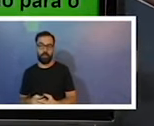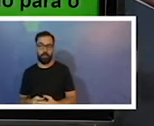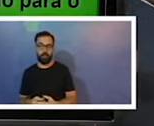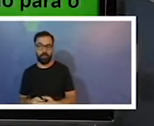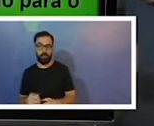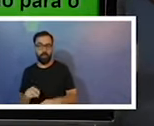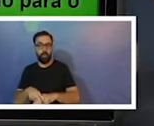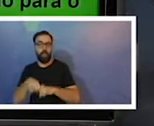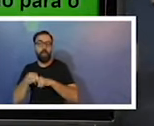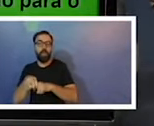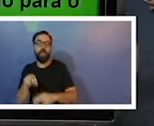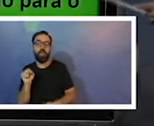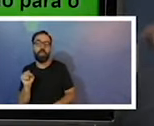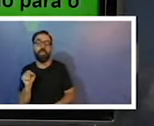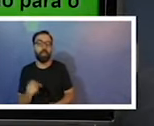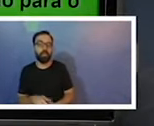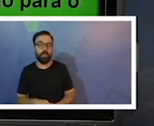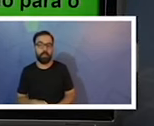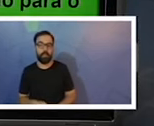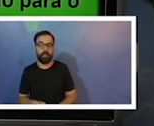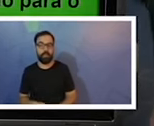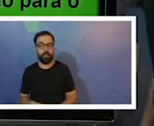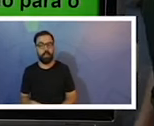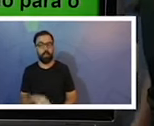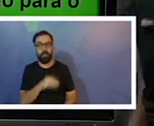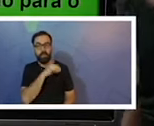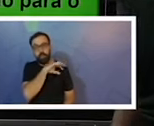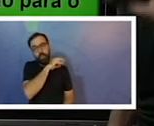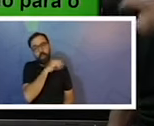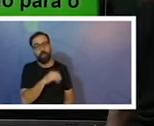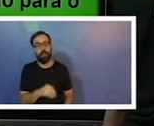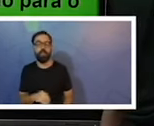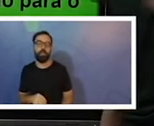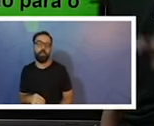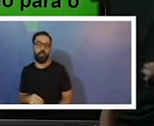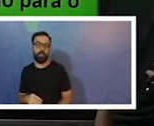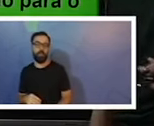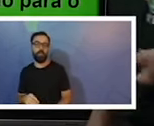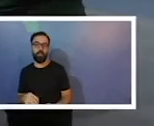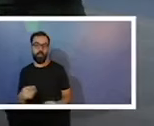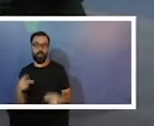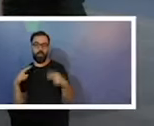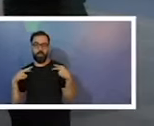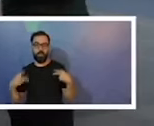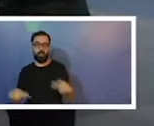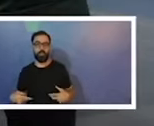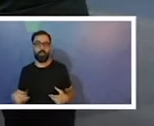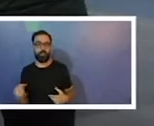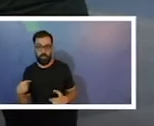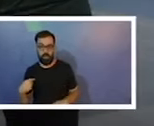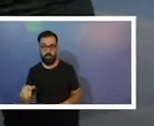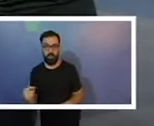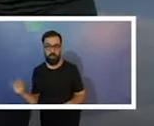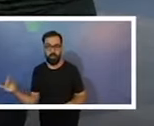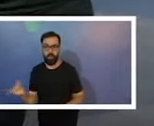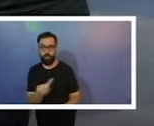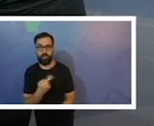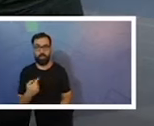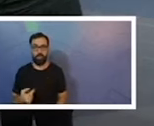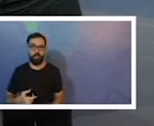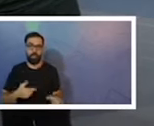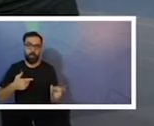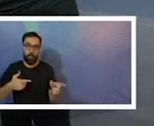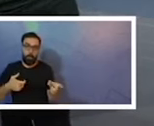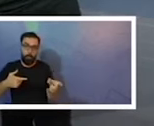silvestres, vítimas dos seres humanos, porque são seres humanos que desmatam e são os seres humanos